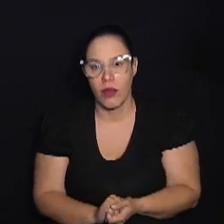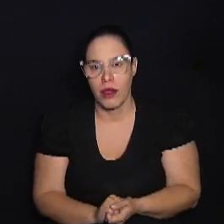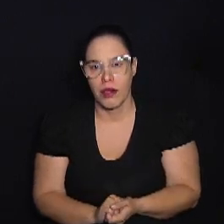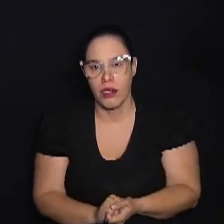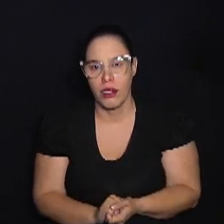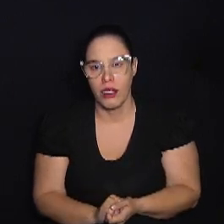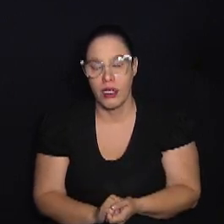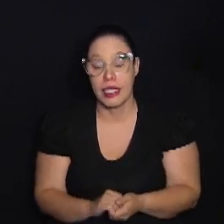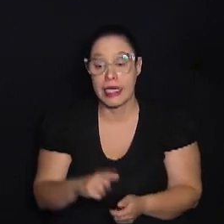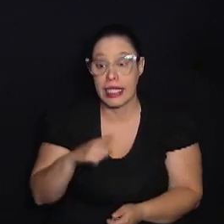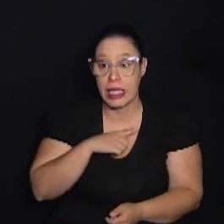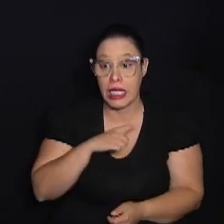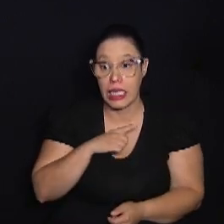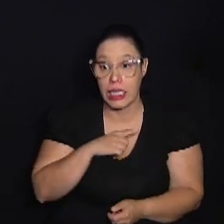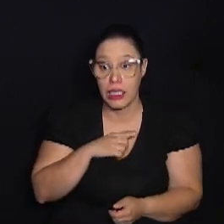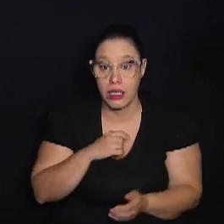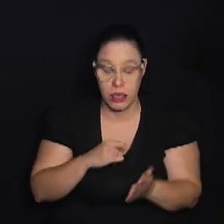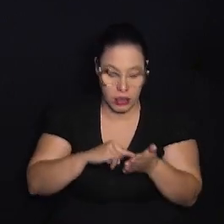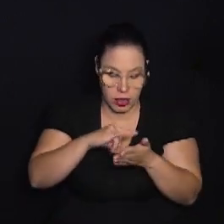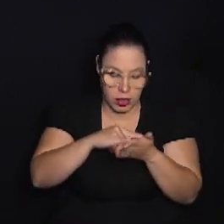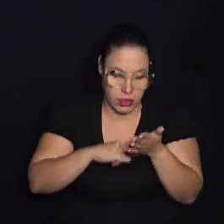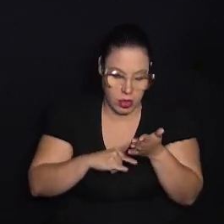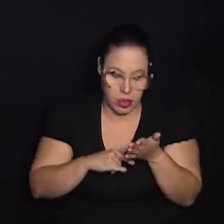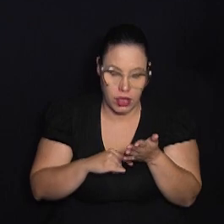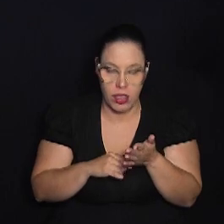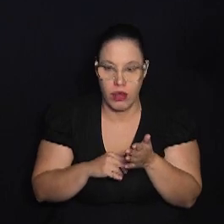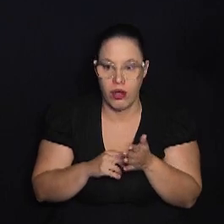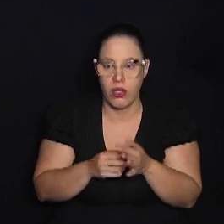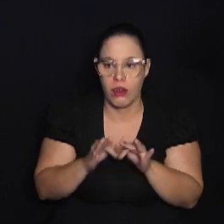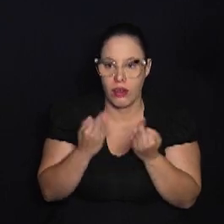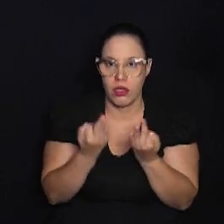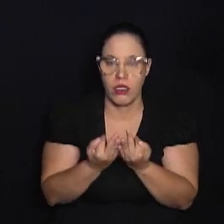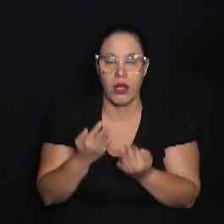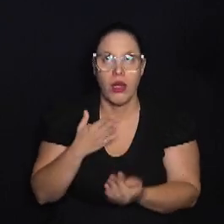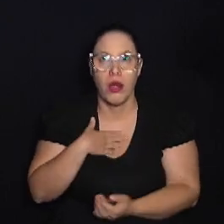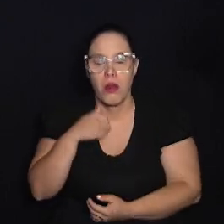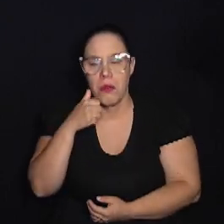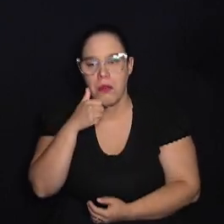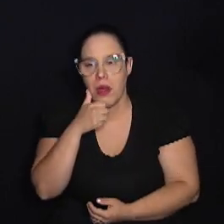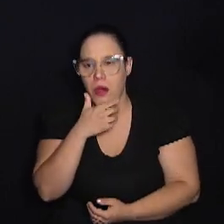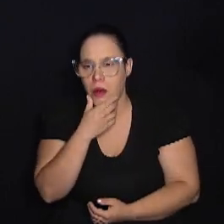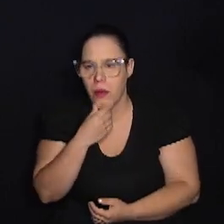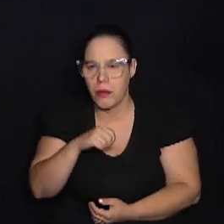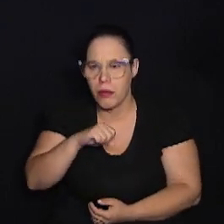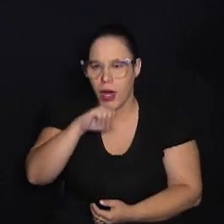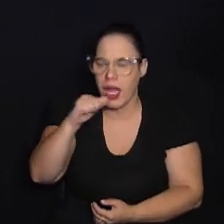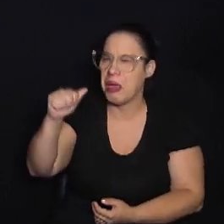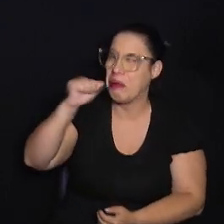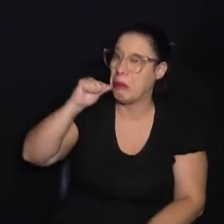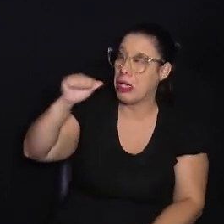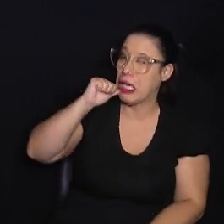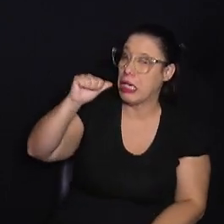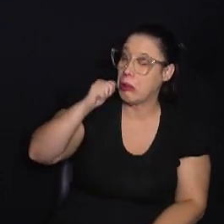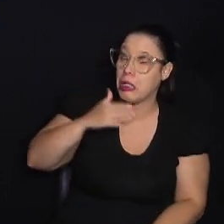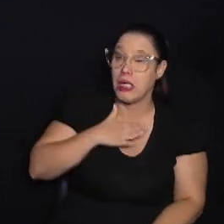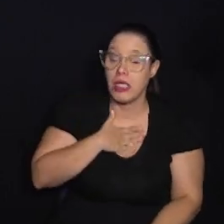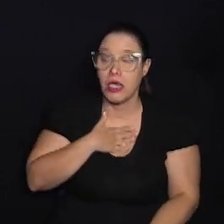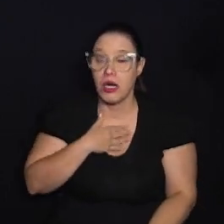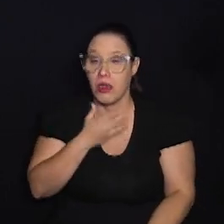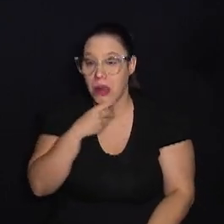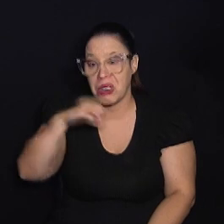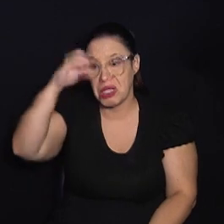histórico de familiar, meu pai, meu tio bebia muito, fumava muito, então, às vezes, as pessoas acabam repetindo esse comportamento.